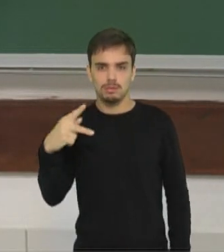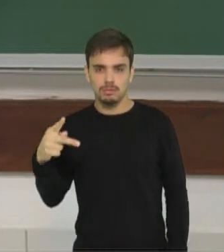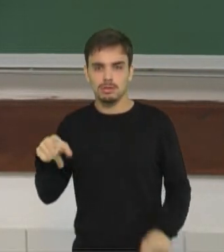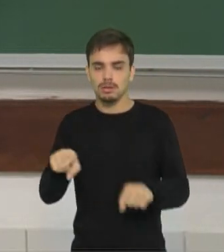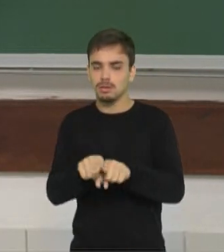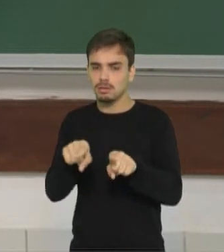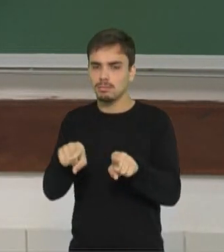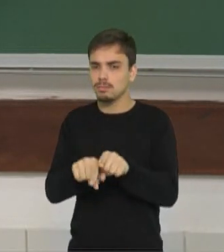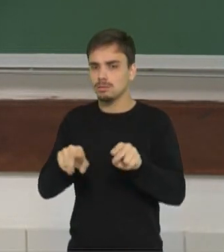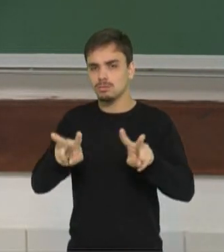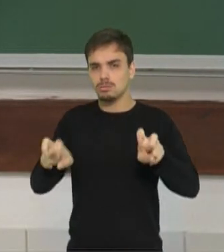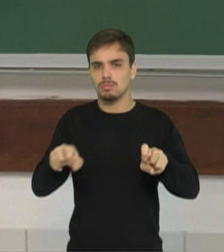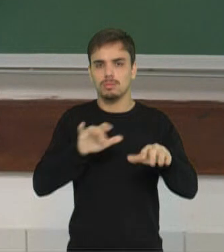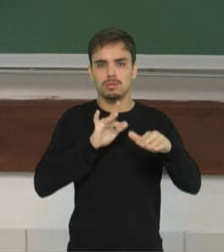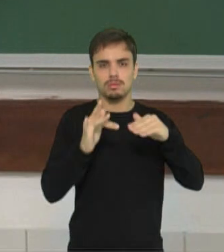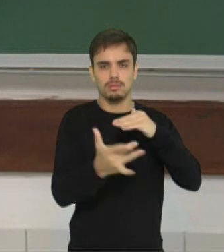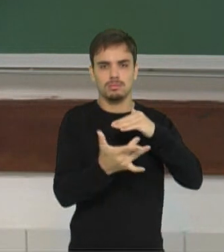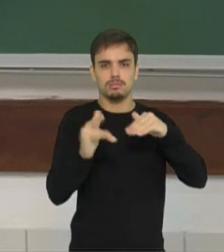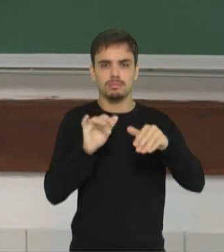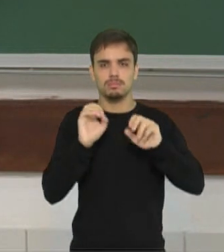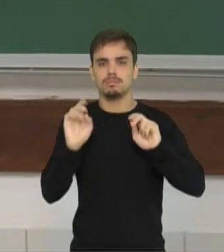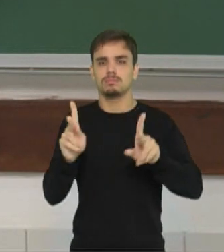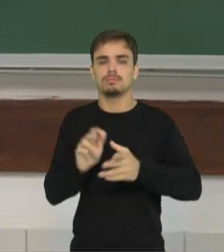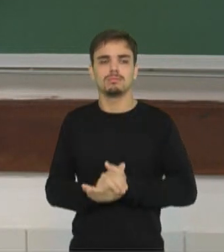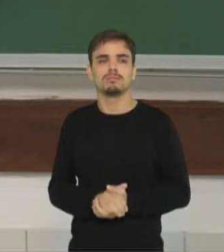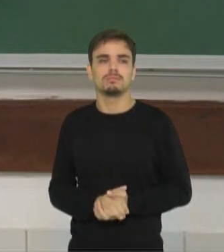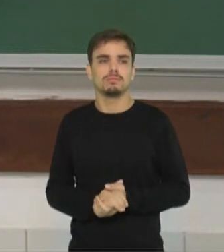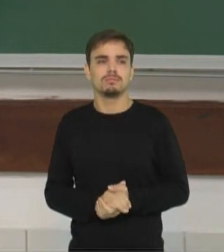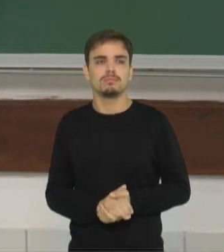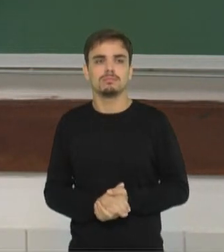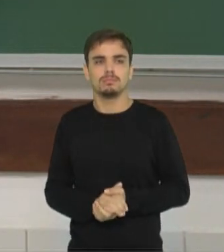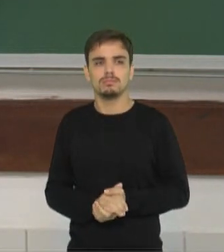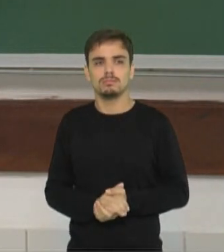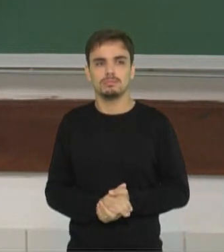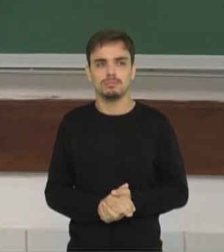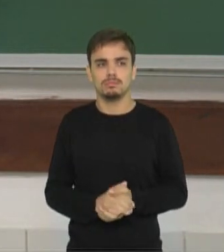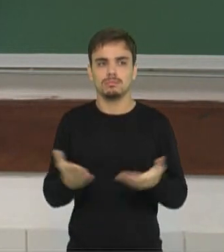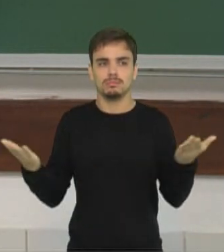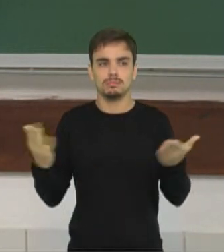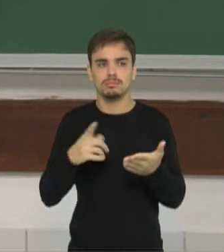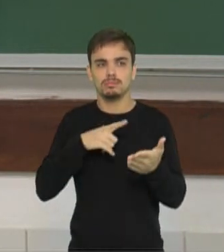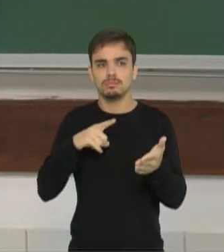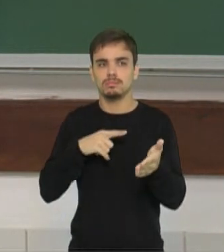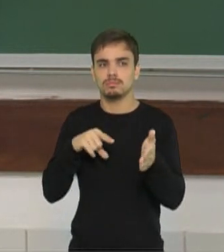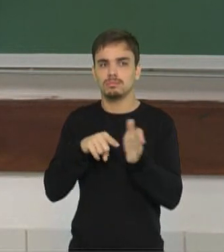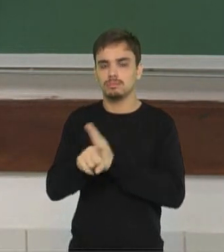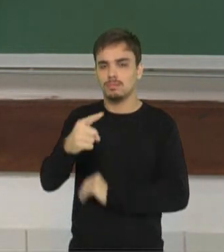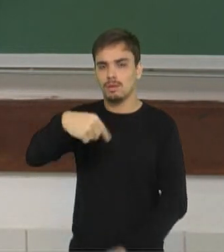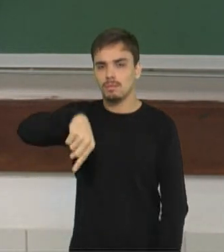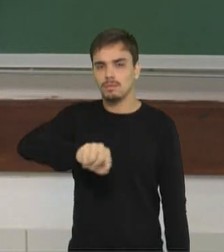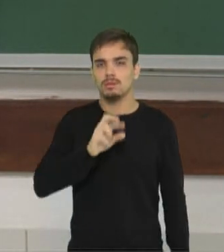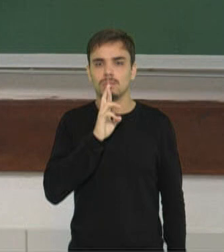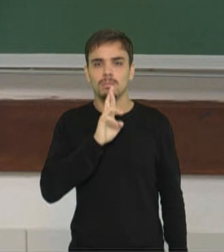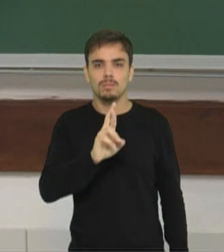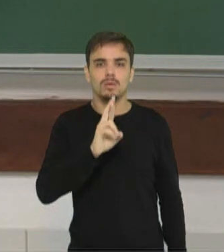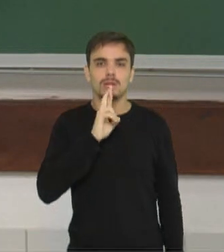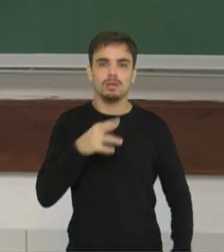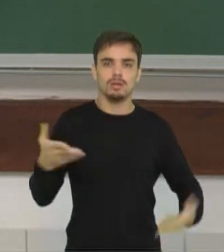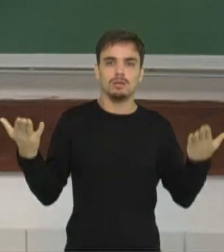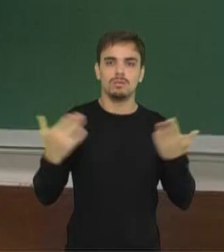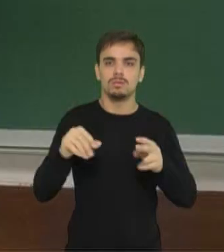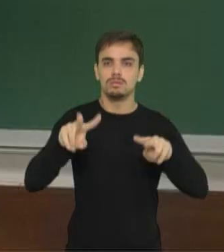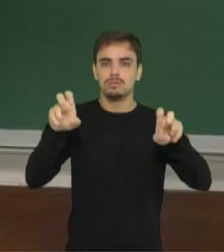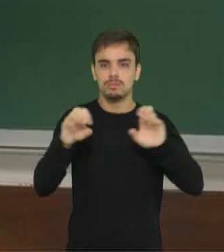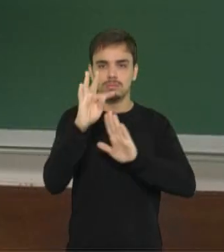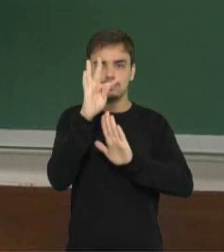e esses sites. Tem uma questão aqui para vocês responderem agora sobre o